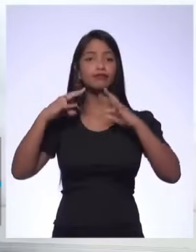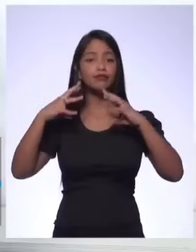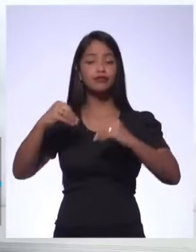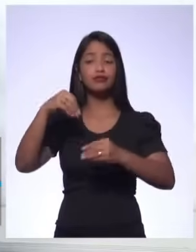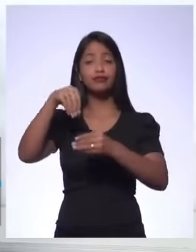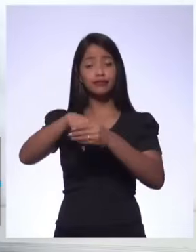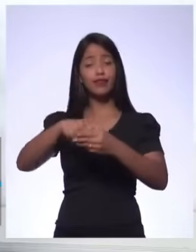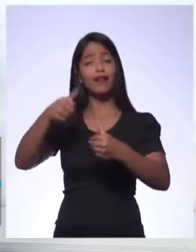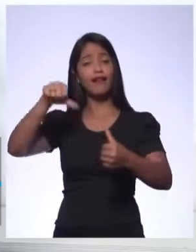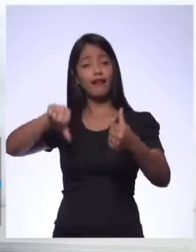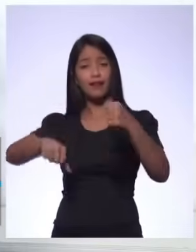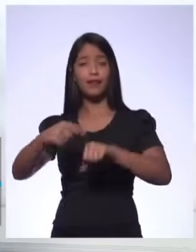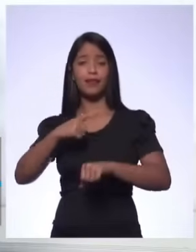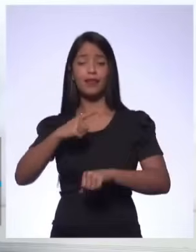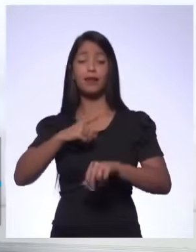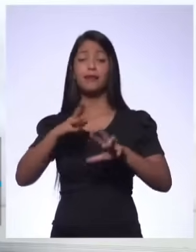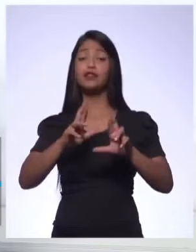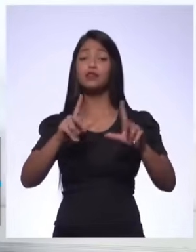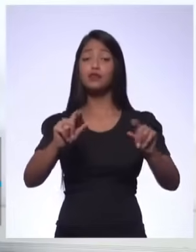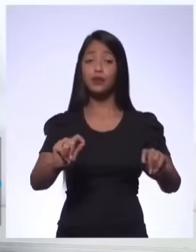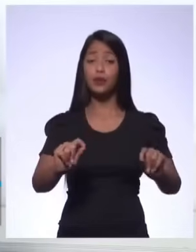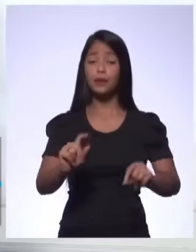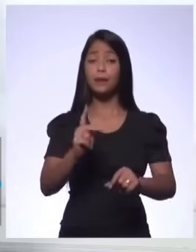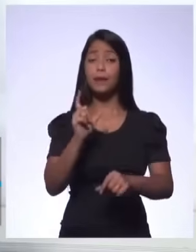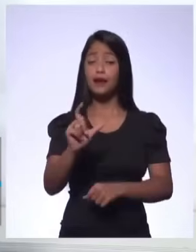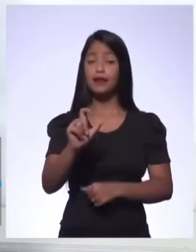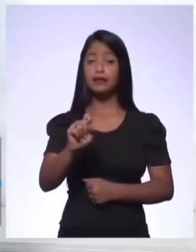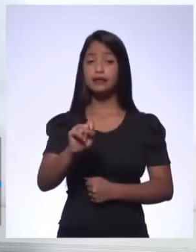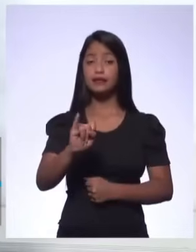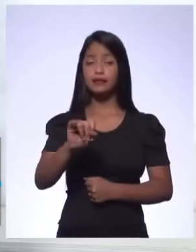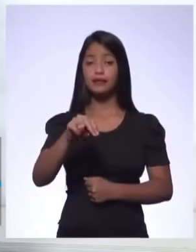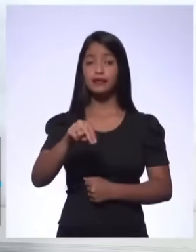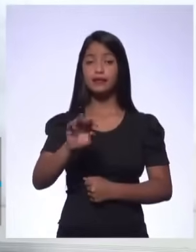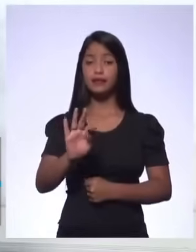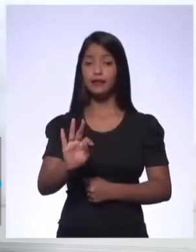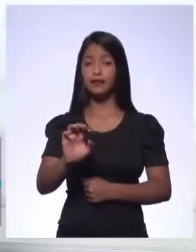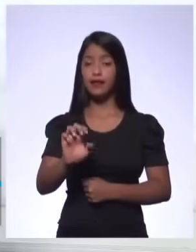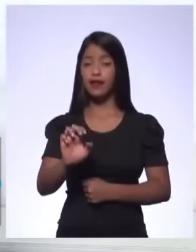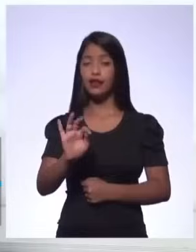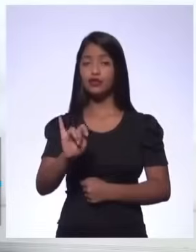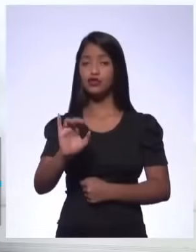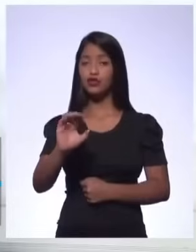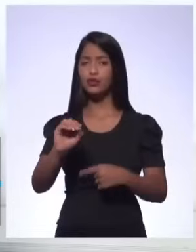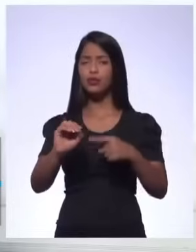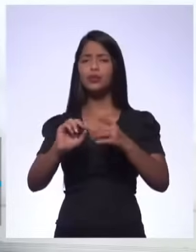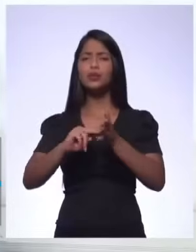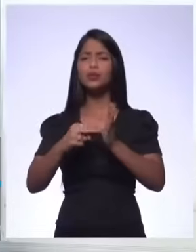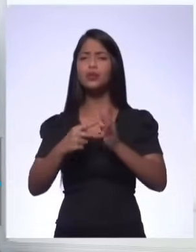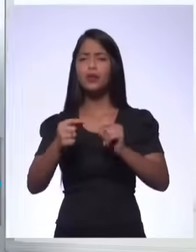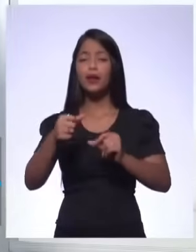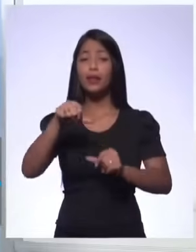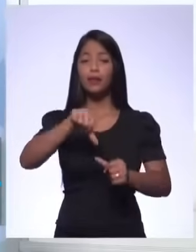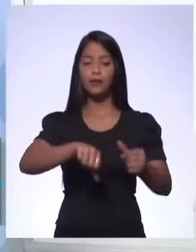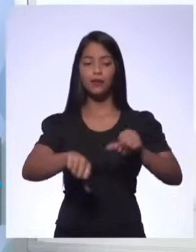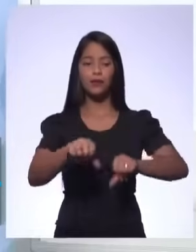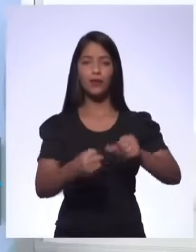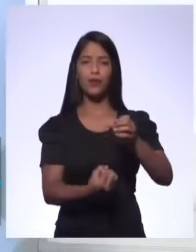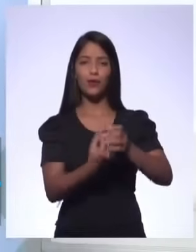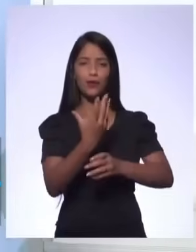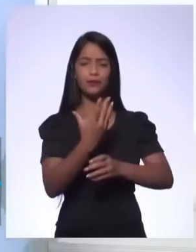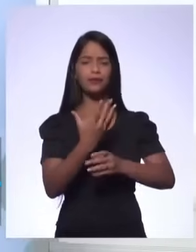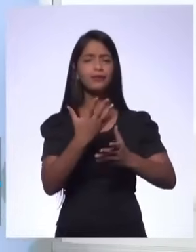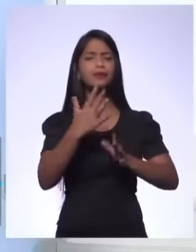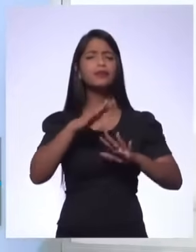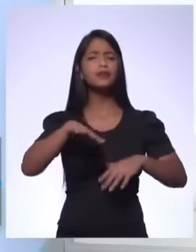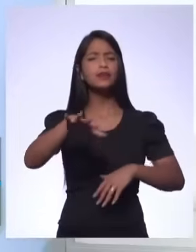É fabricado em laboratório. Só que o que as pessoas não sabem é que o que o ser humano faz? Ele descobre qual que é a